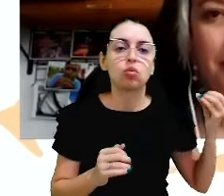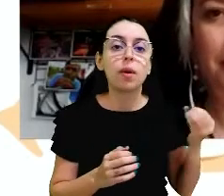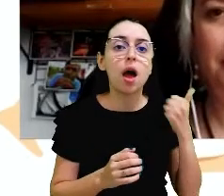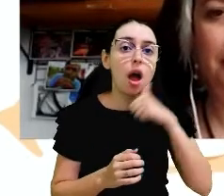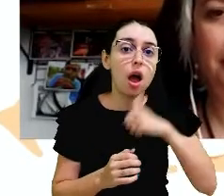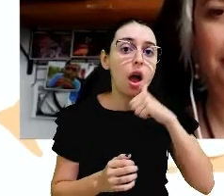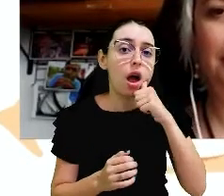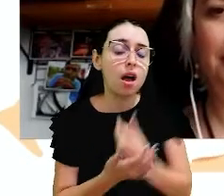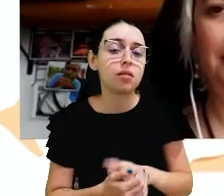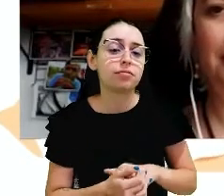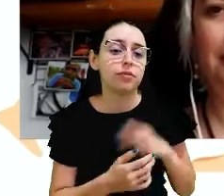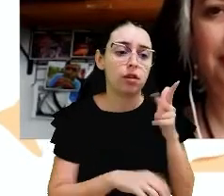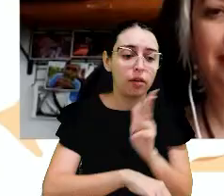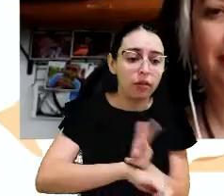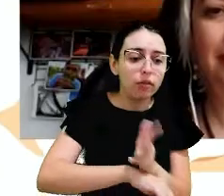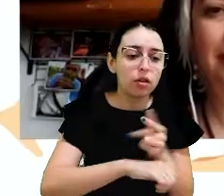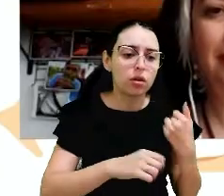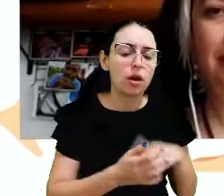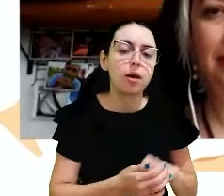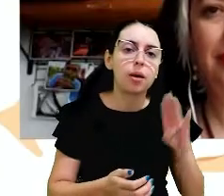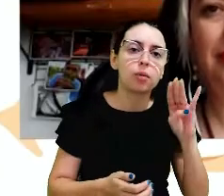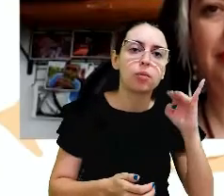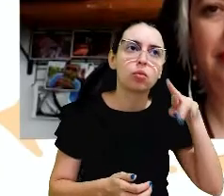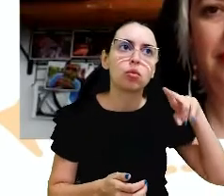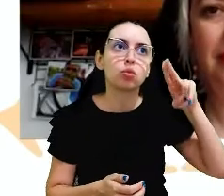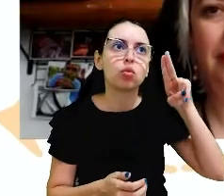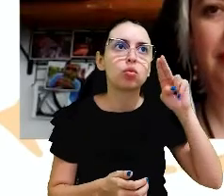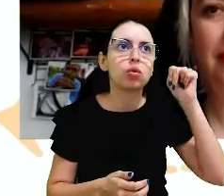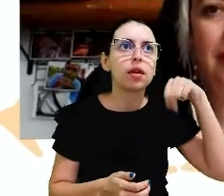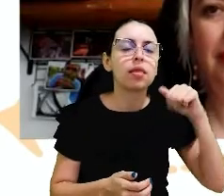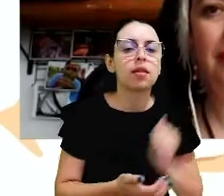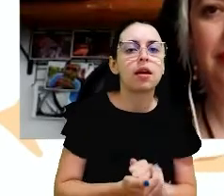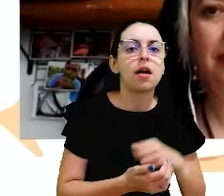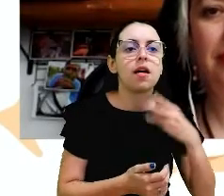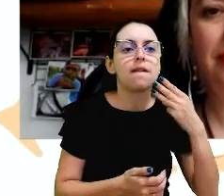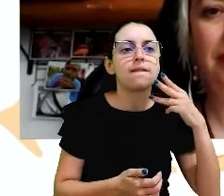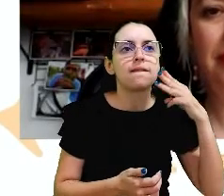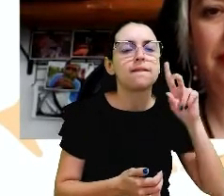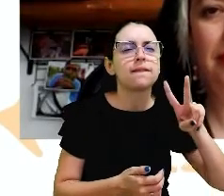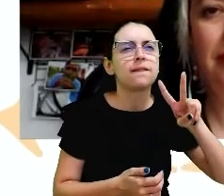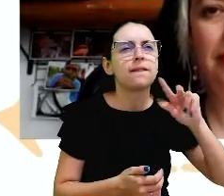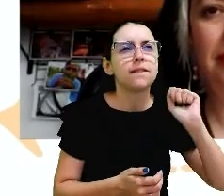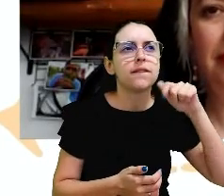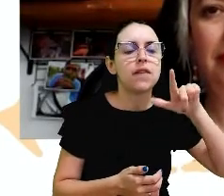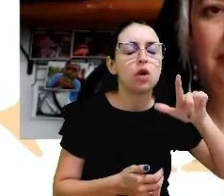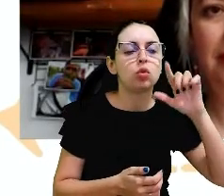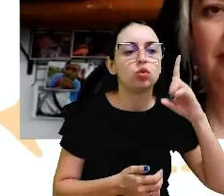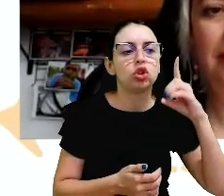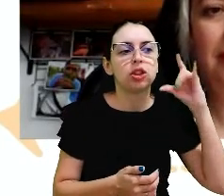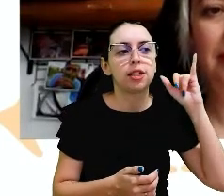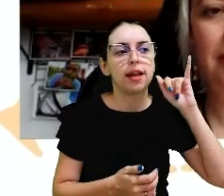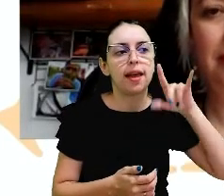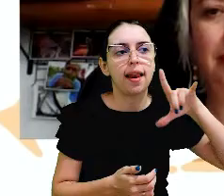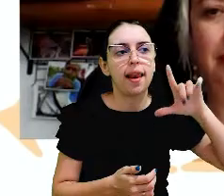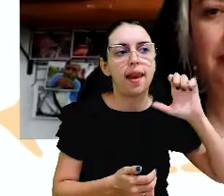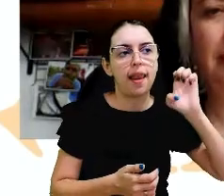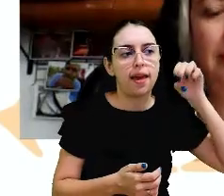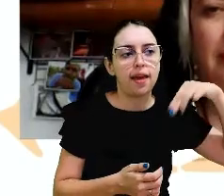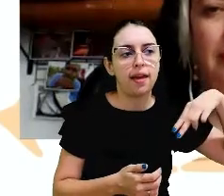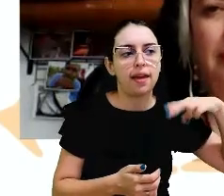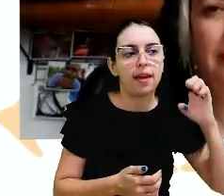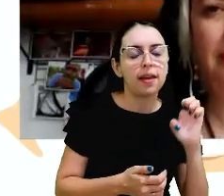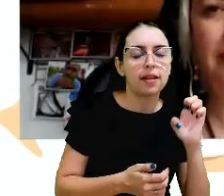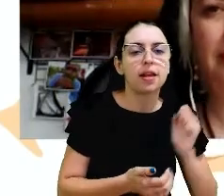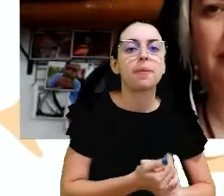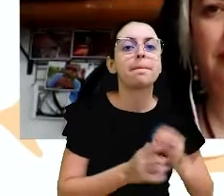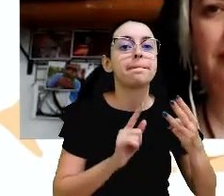dessa forma tão trágica, a Bruna, a Valdilene e a Marília, né, elas são mulheres e